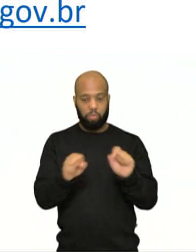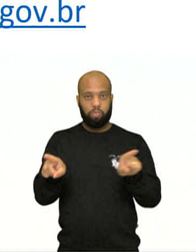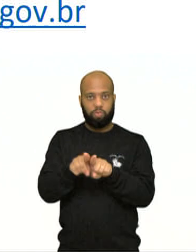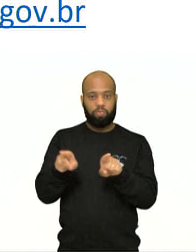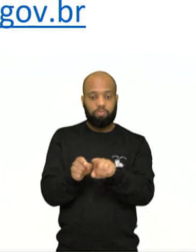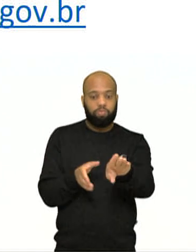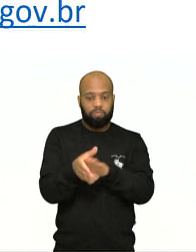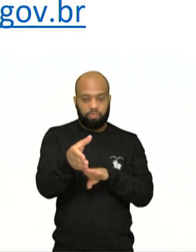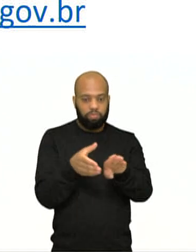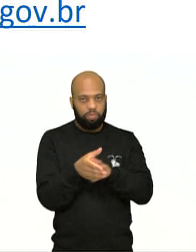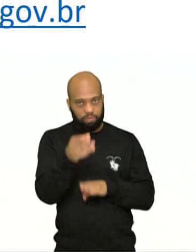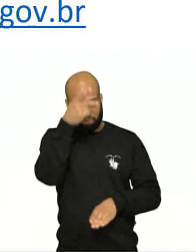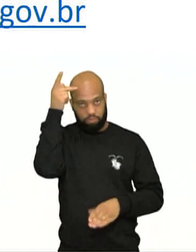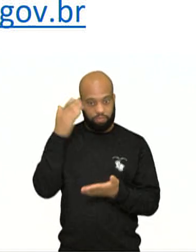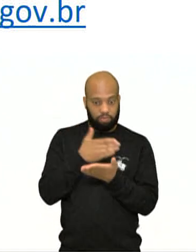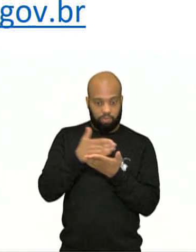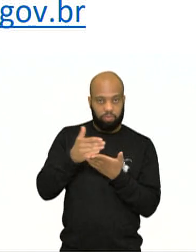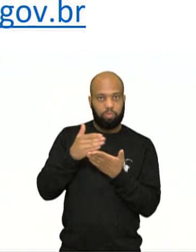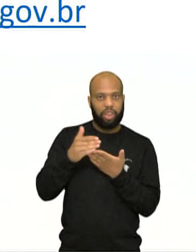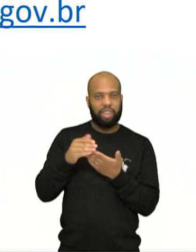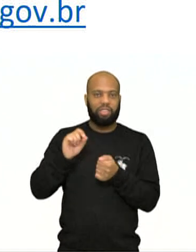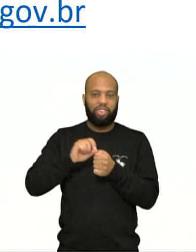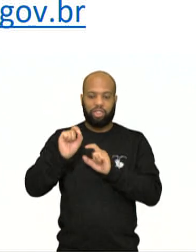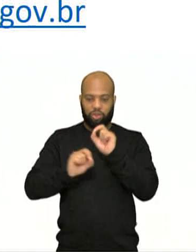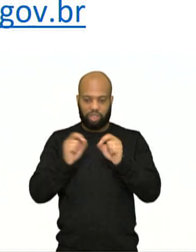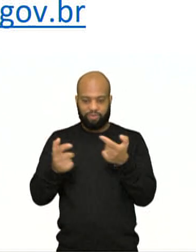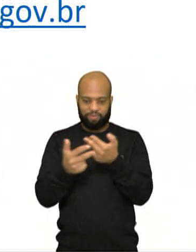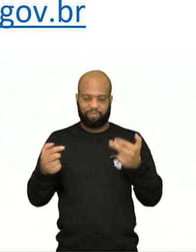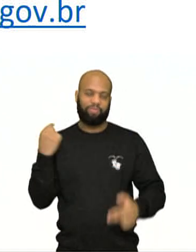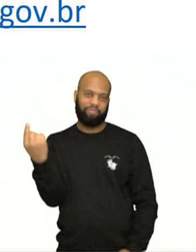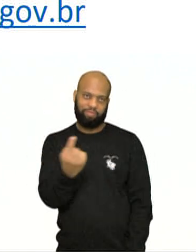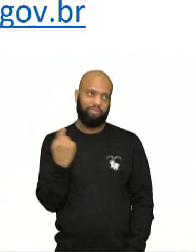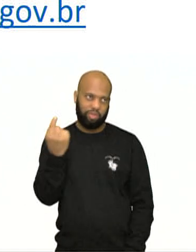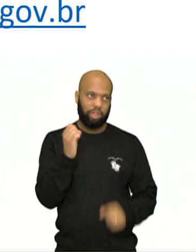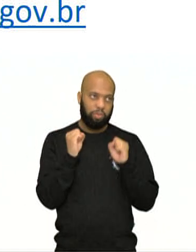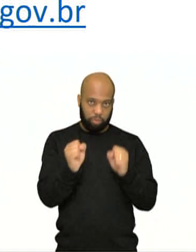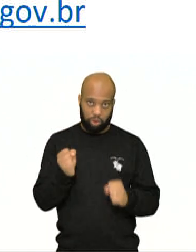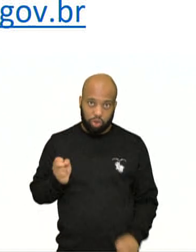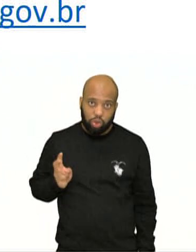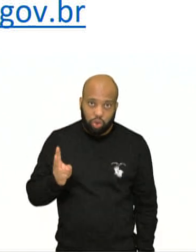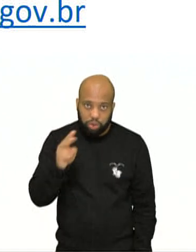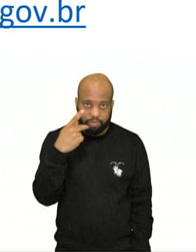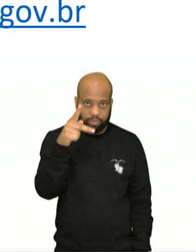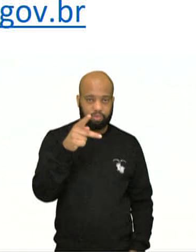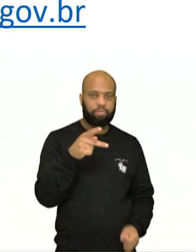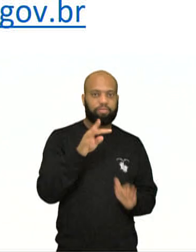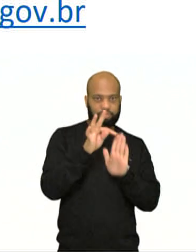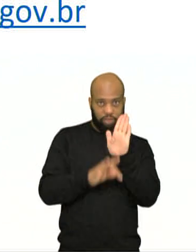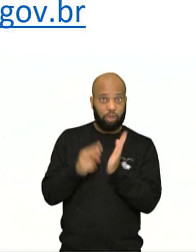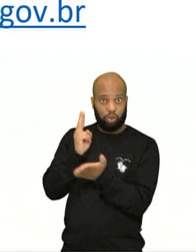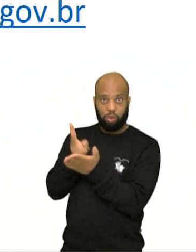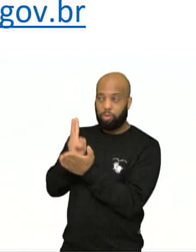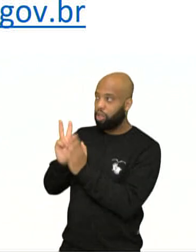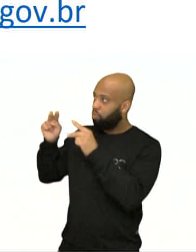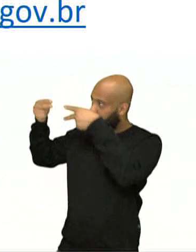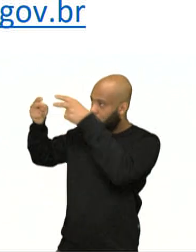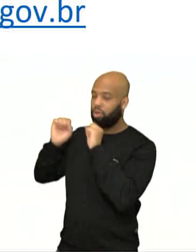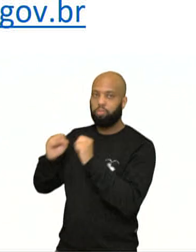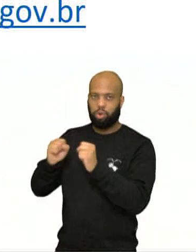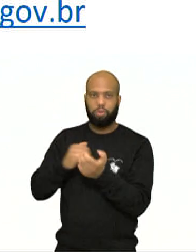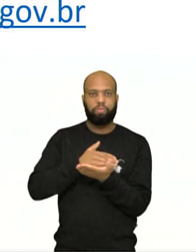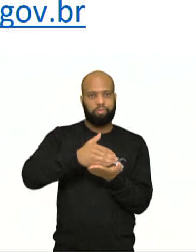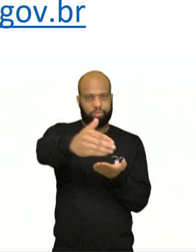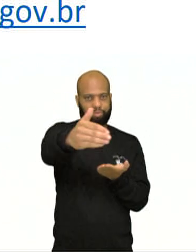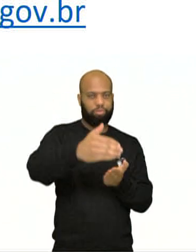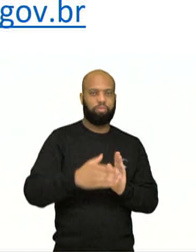para o leitor começar a se virar sozinho. Você pode continuar na plataforma Redação Paraná.